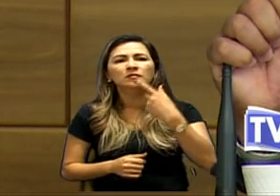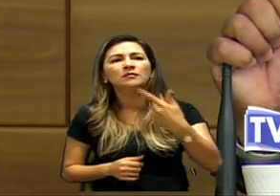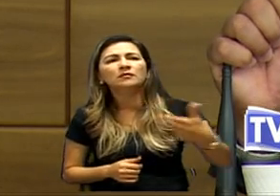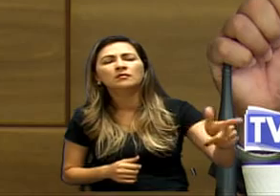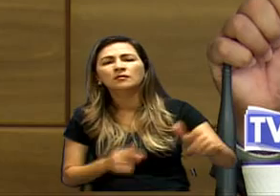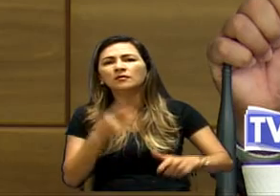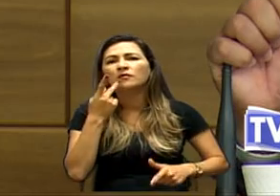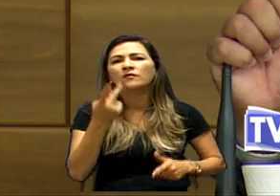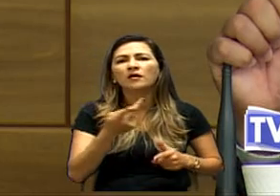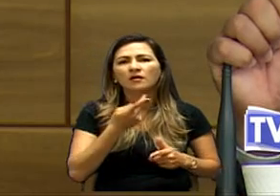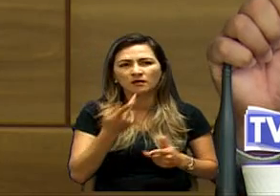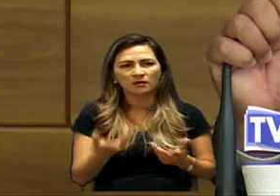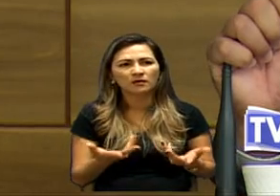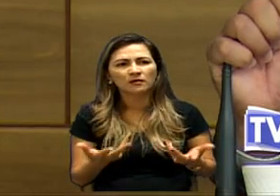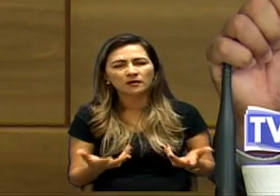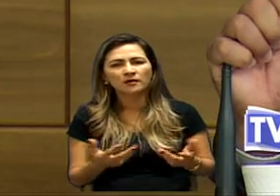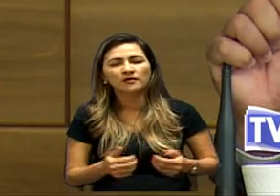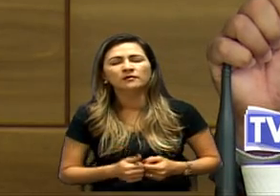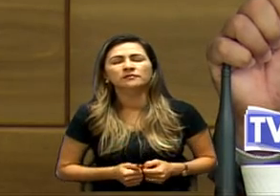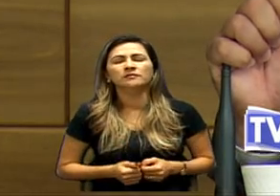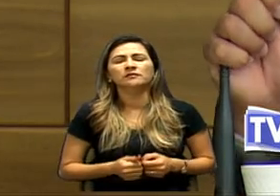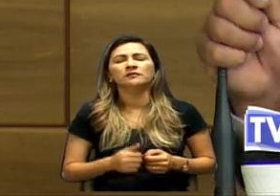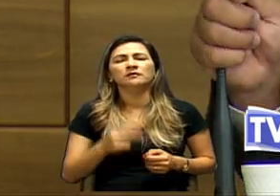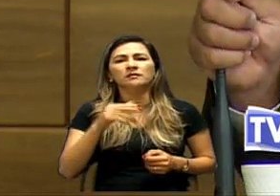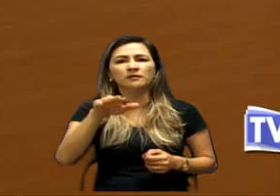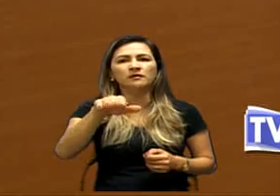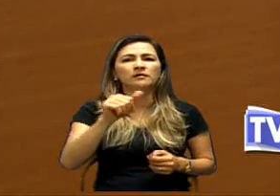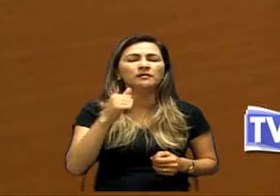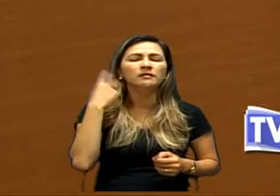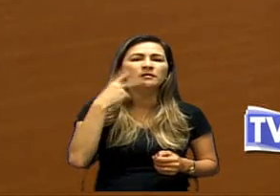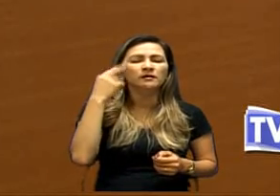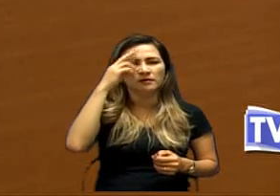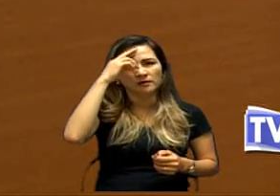verbal? Vereador Rafael Militão.